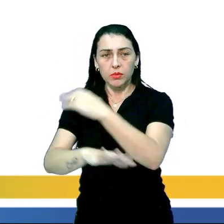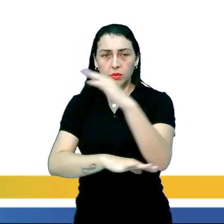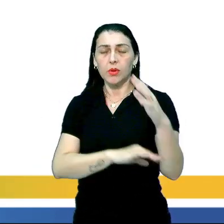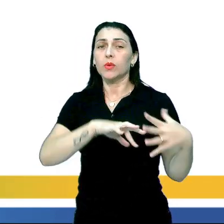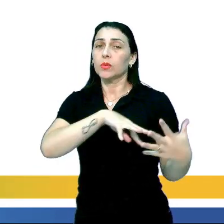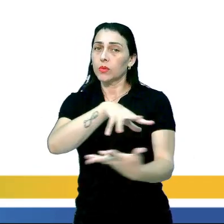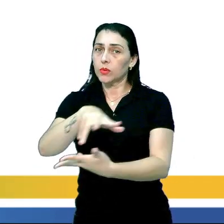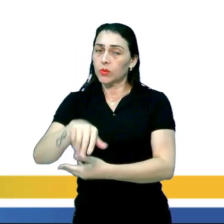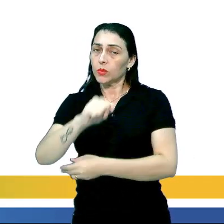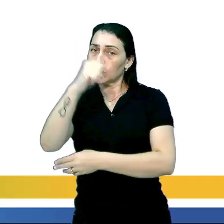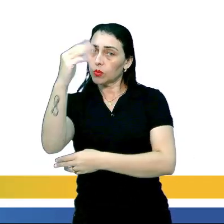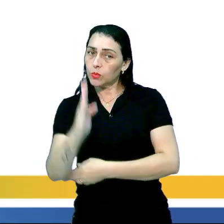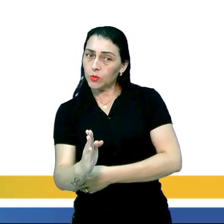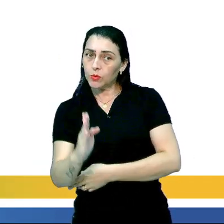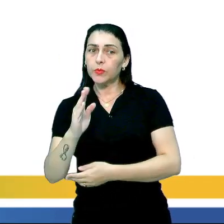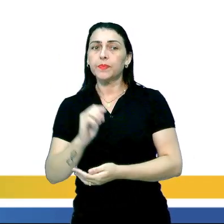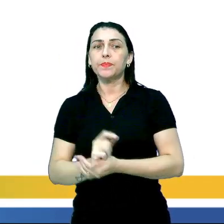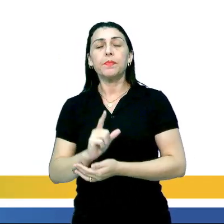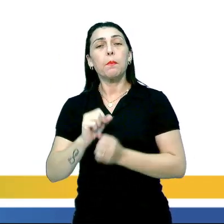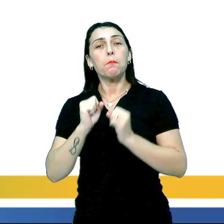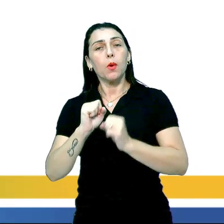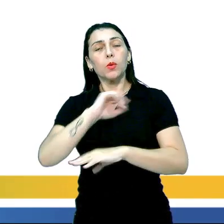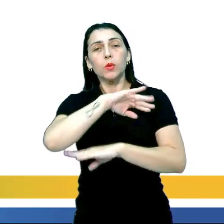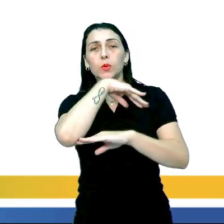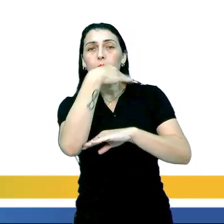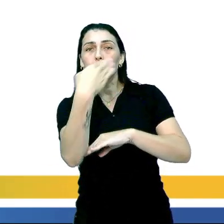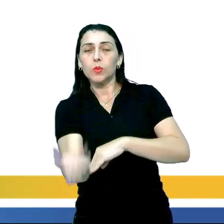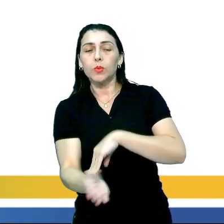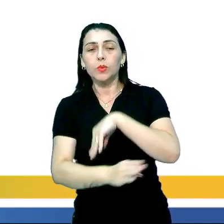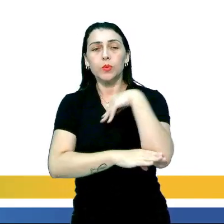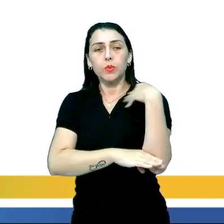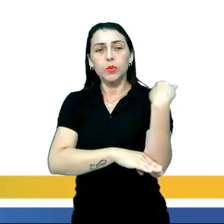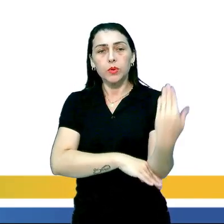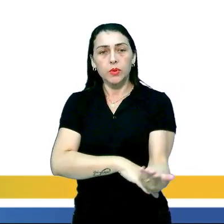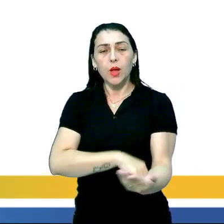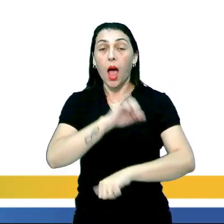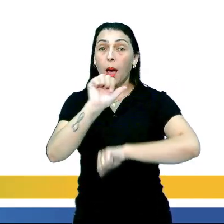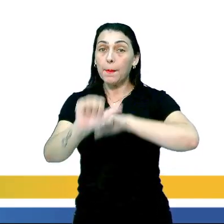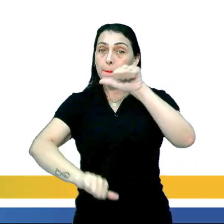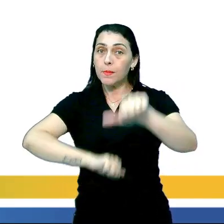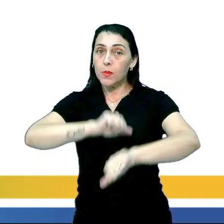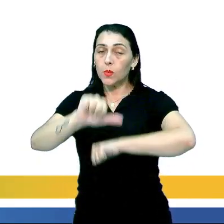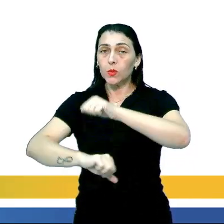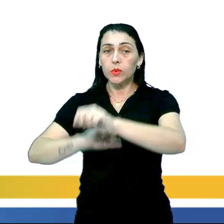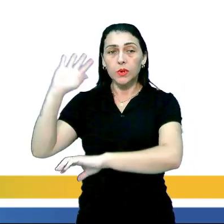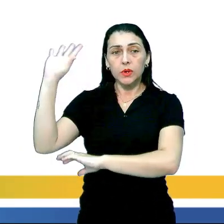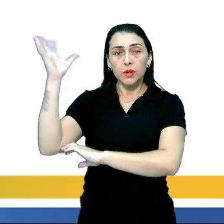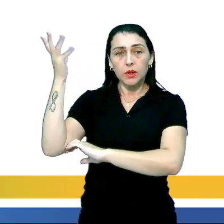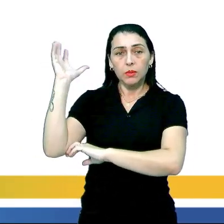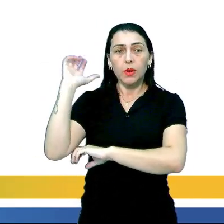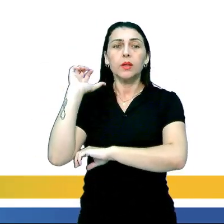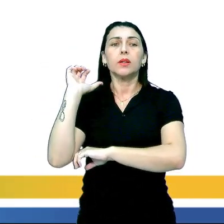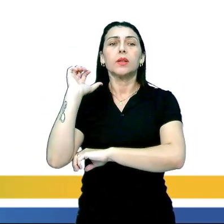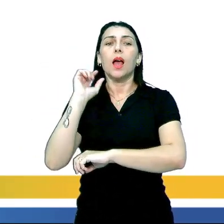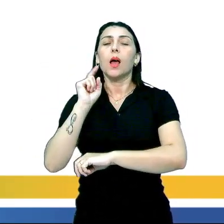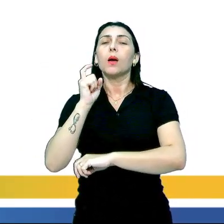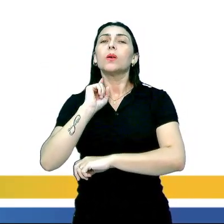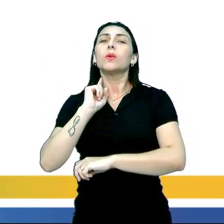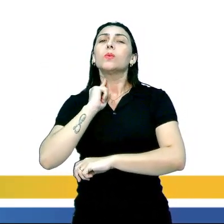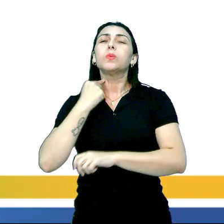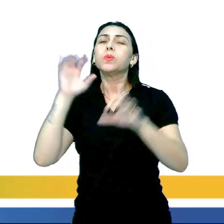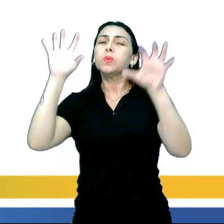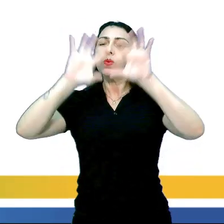que afetam o Brasil e o mundo. A gente pode citar, acompanha aí comigo, o desmatamento, as mudanças climáticas,